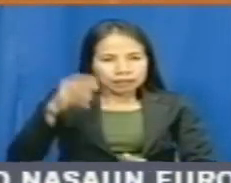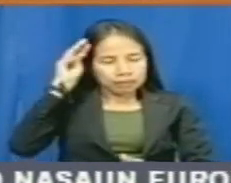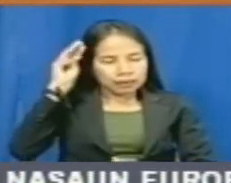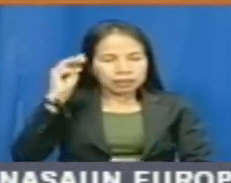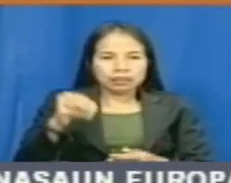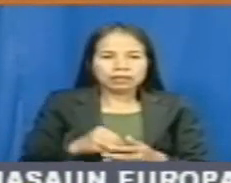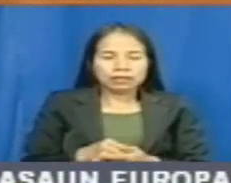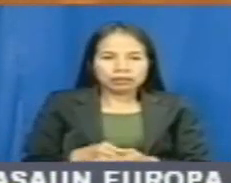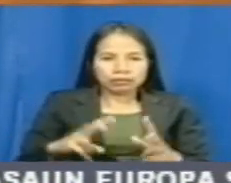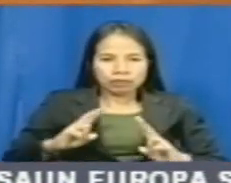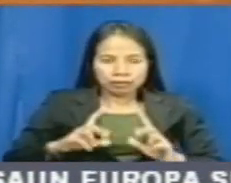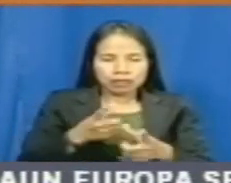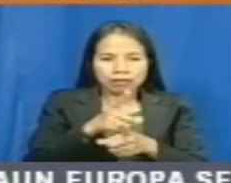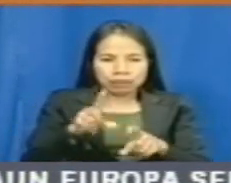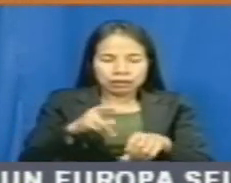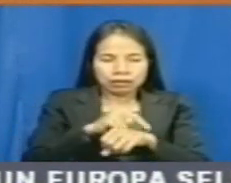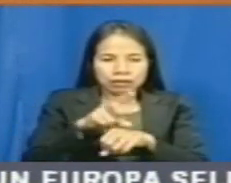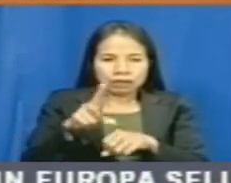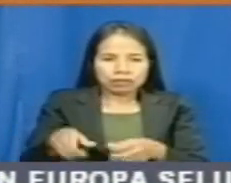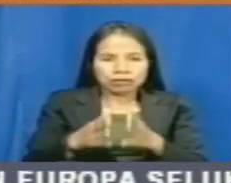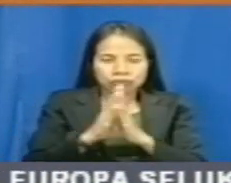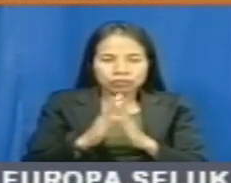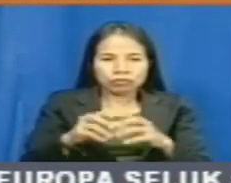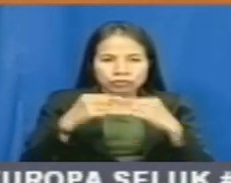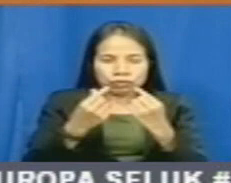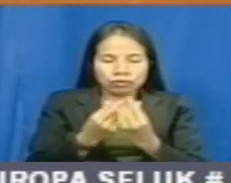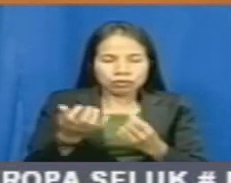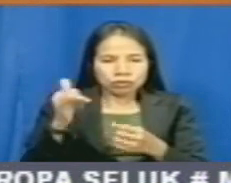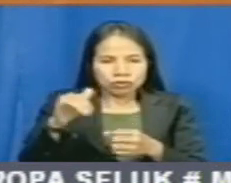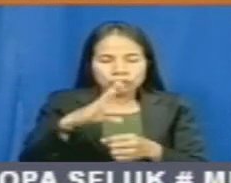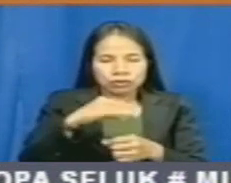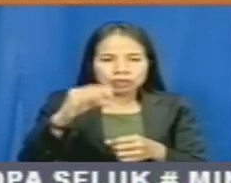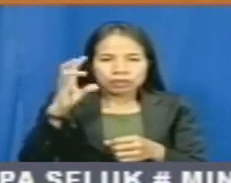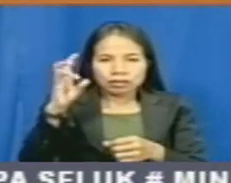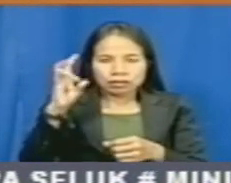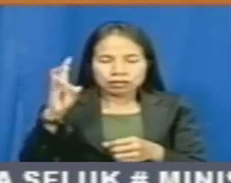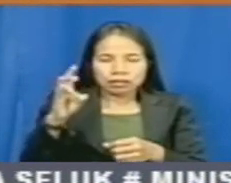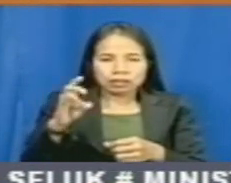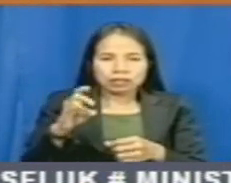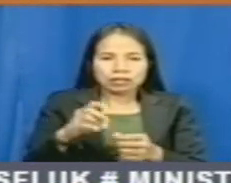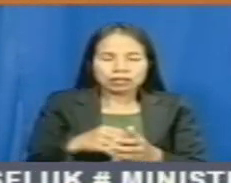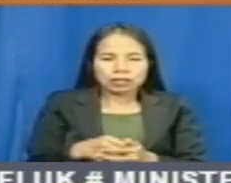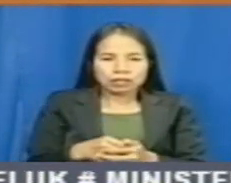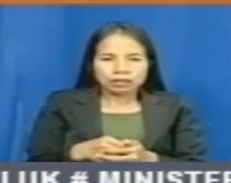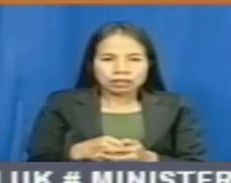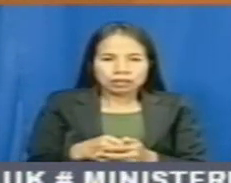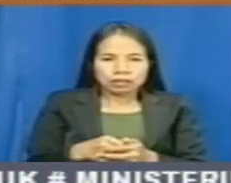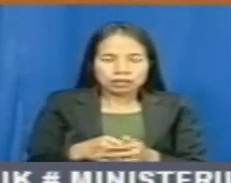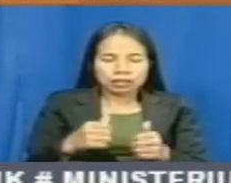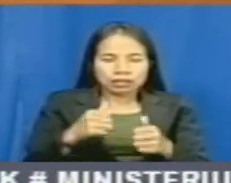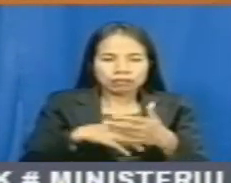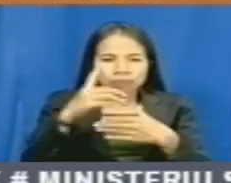Ministro, assunto combatentes de libertação nacional, russo artes marciais no rituais, sai autor para